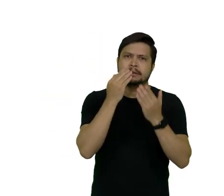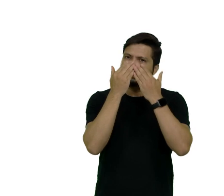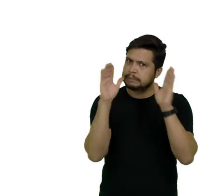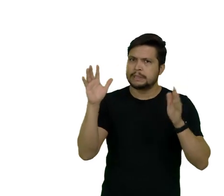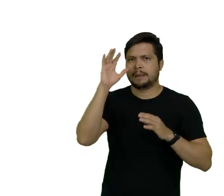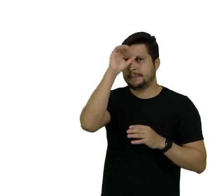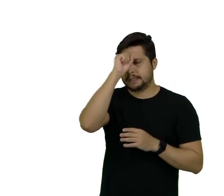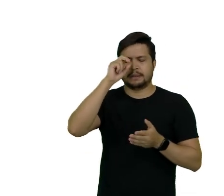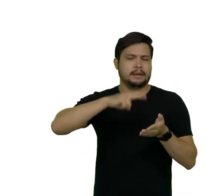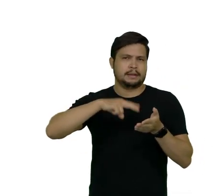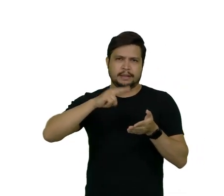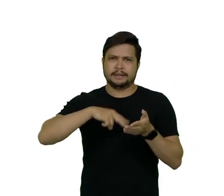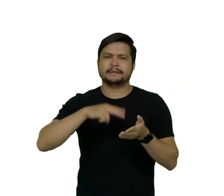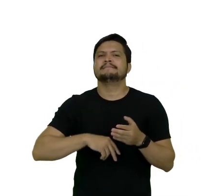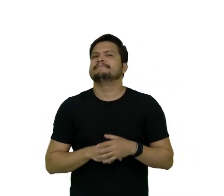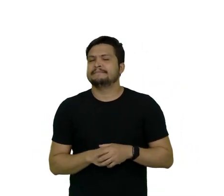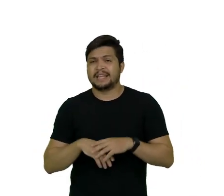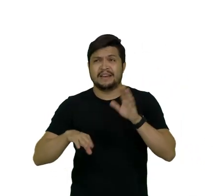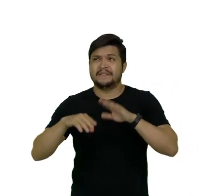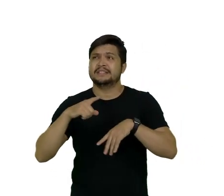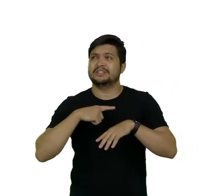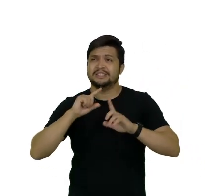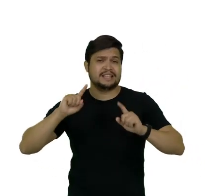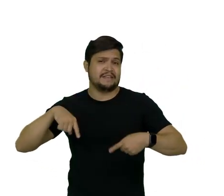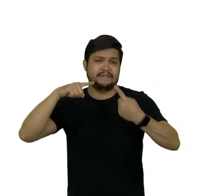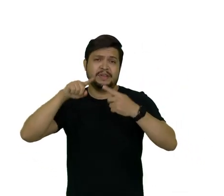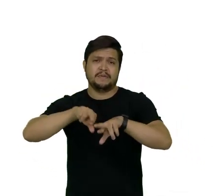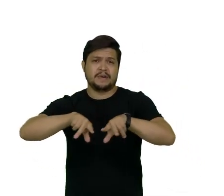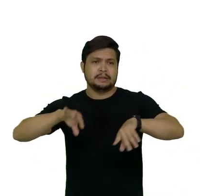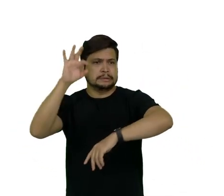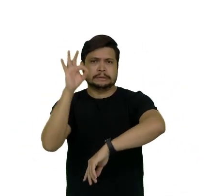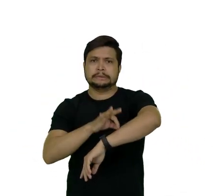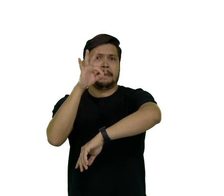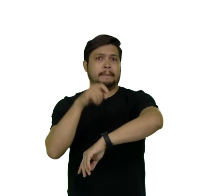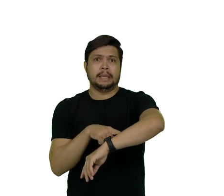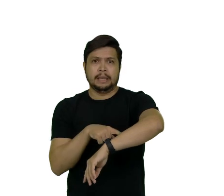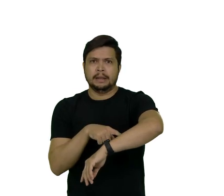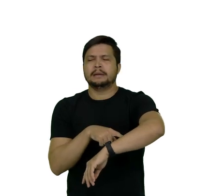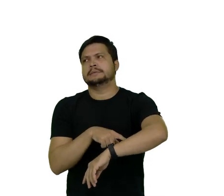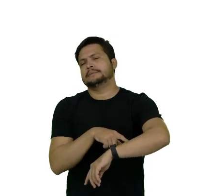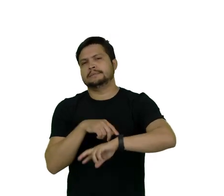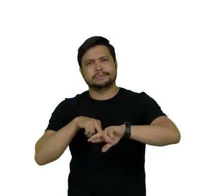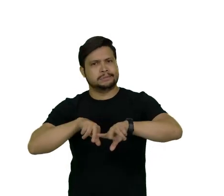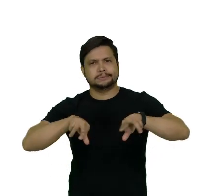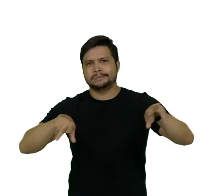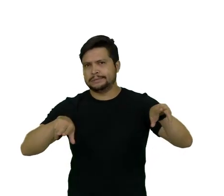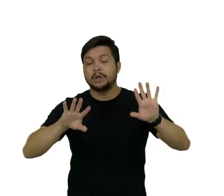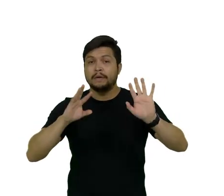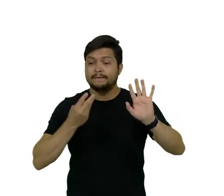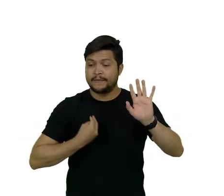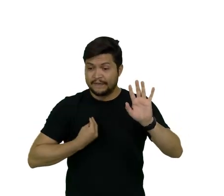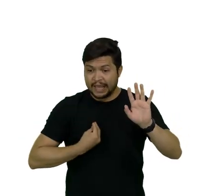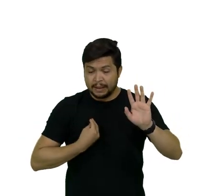era desafiado o tempo todo, pegava picada de abelha, Raimundo e tudo. Então, assim, a gente viveu a